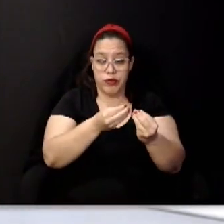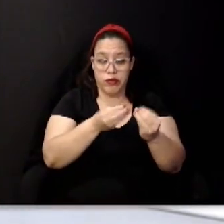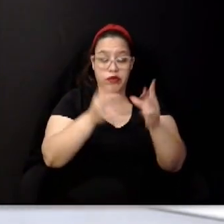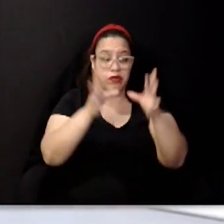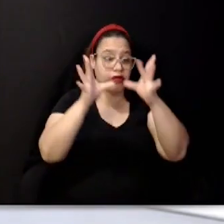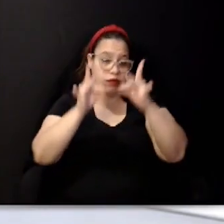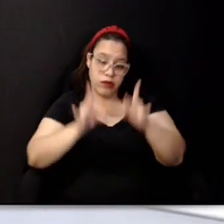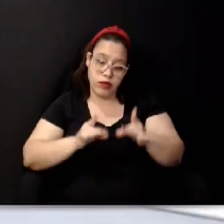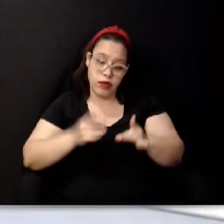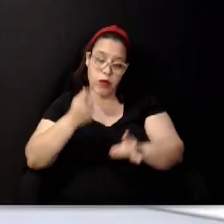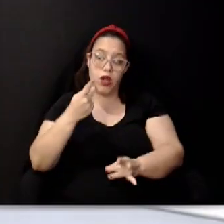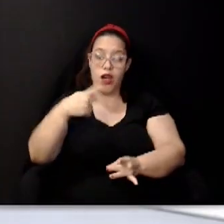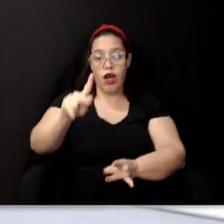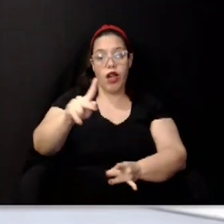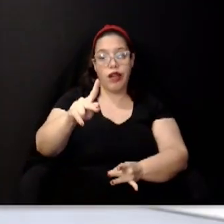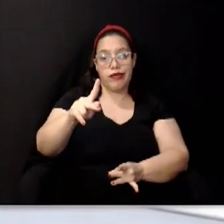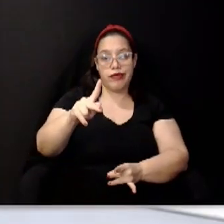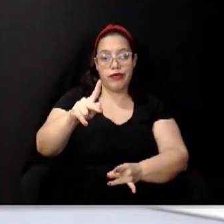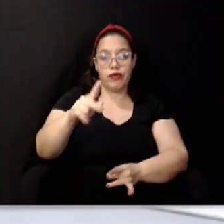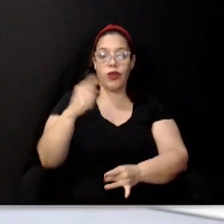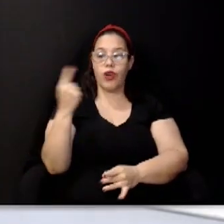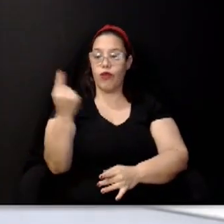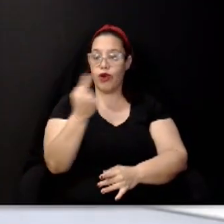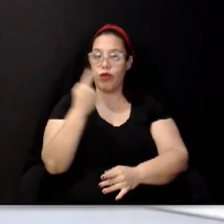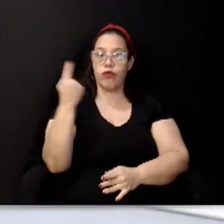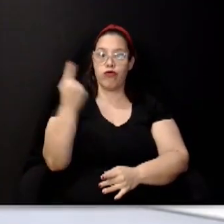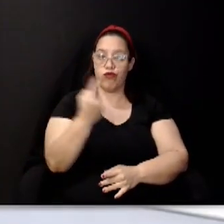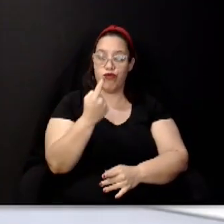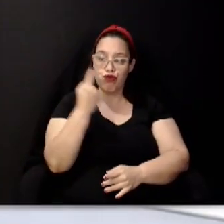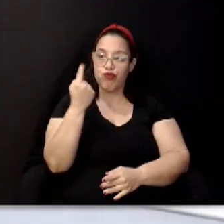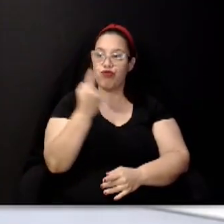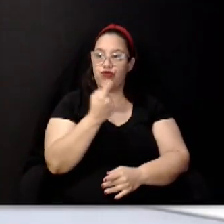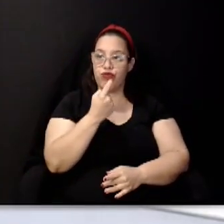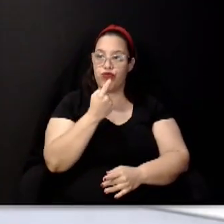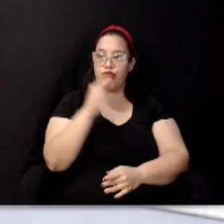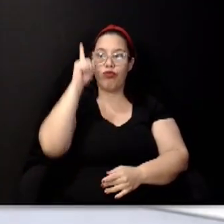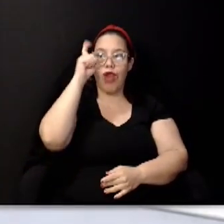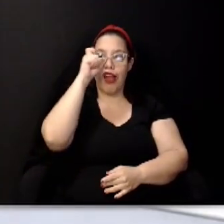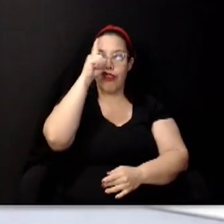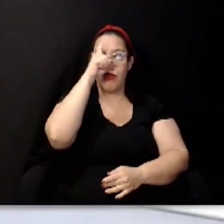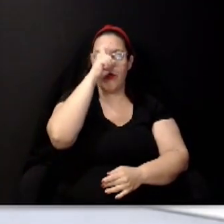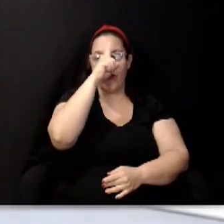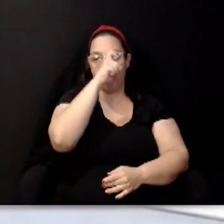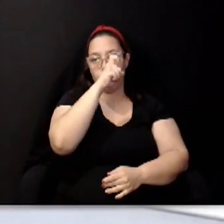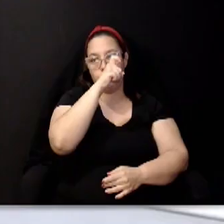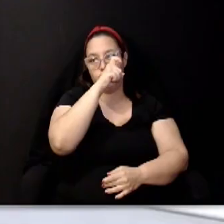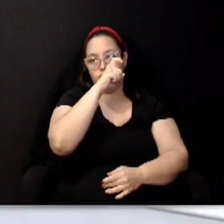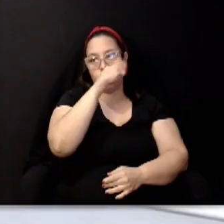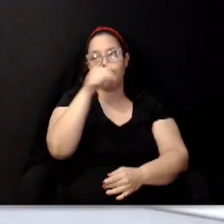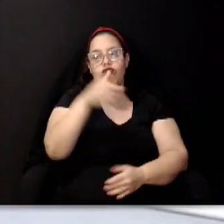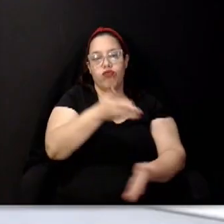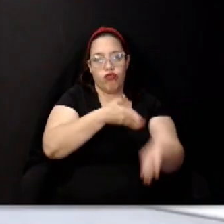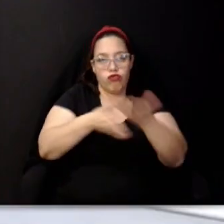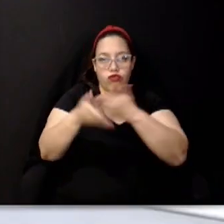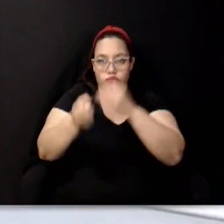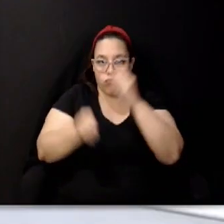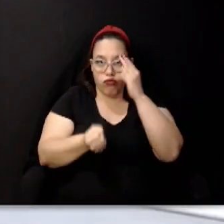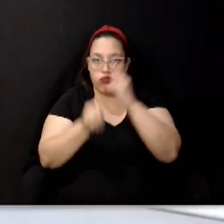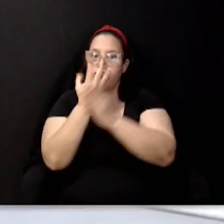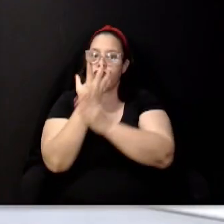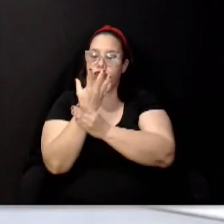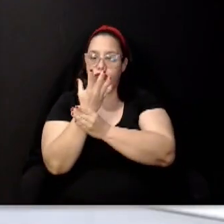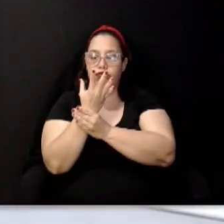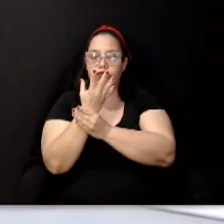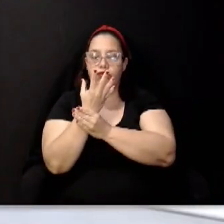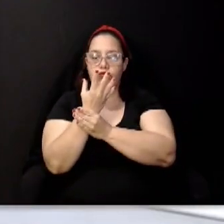né? Ela vai ficar sozinha, enfrentar uma situação bem difícil. E é que nós estamos aqui trazendo à tona esse debate